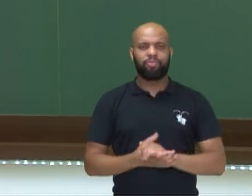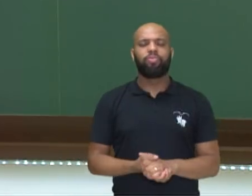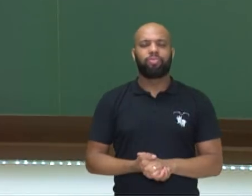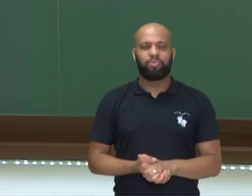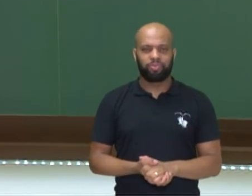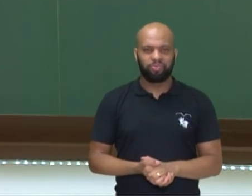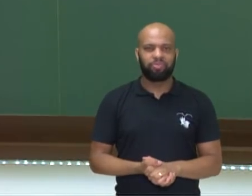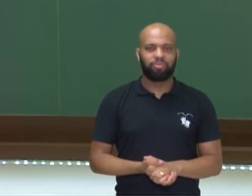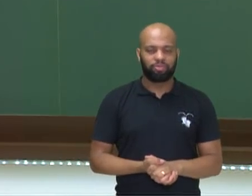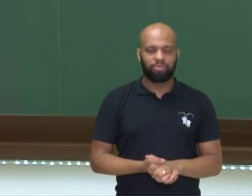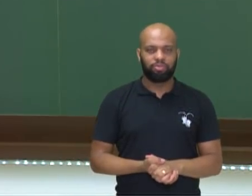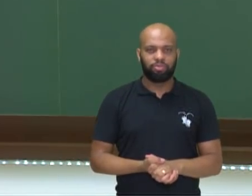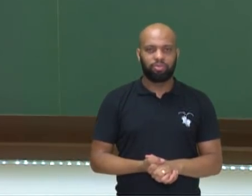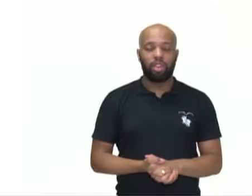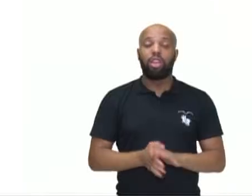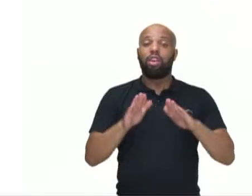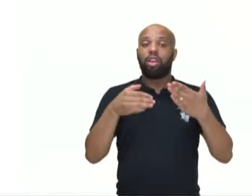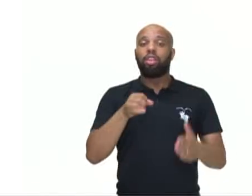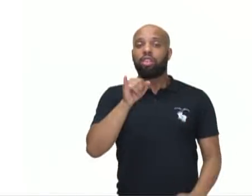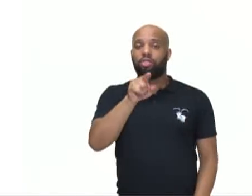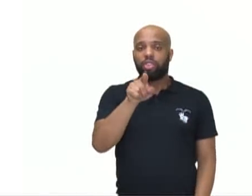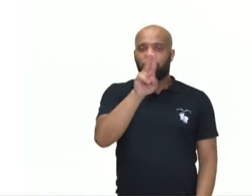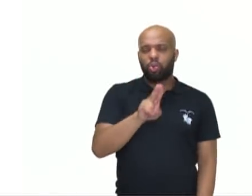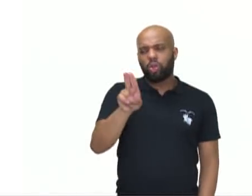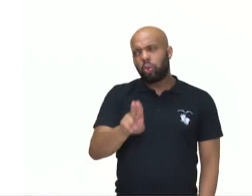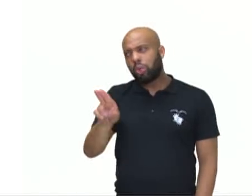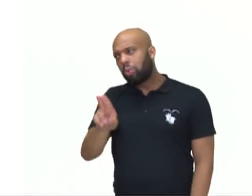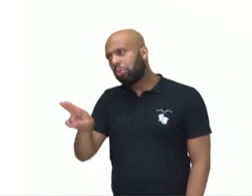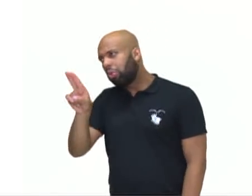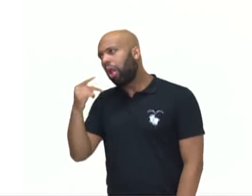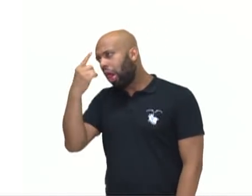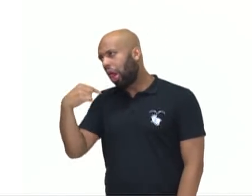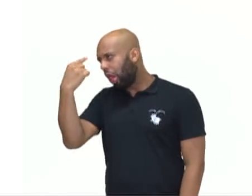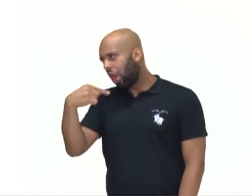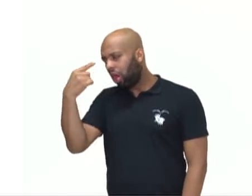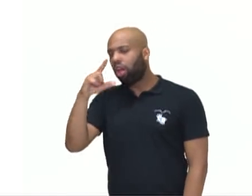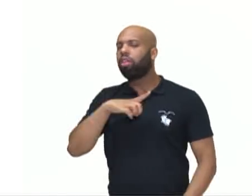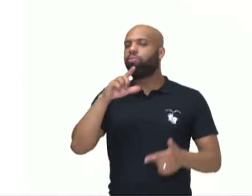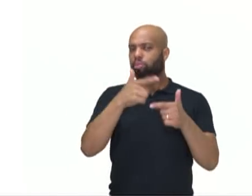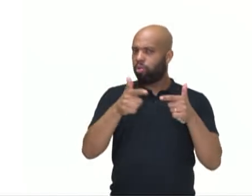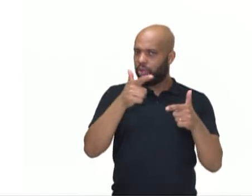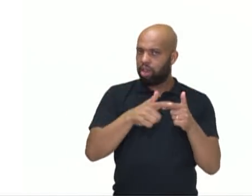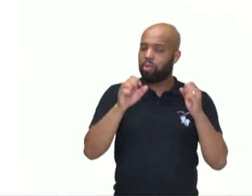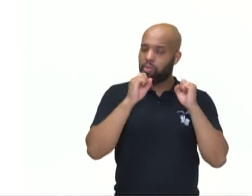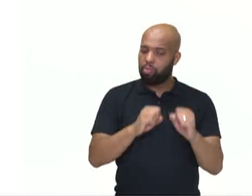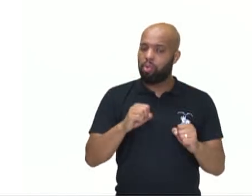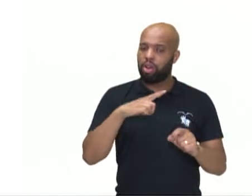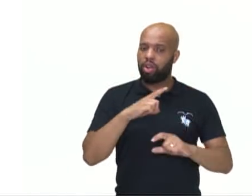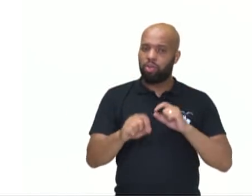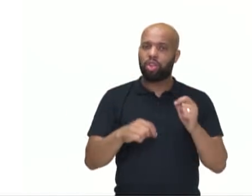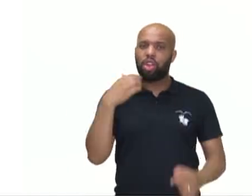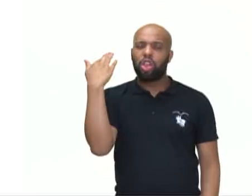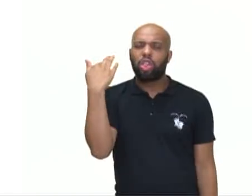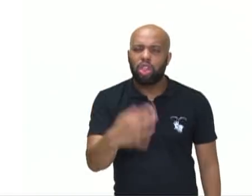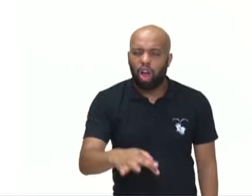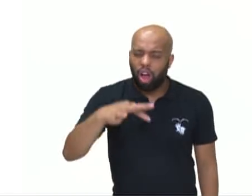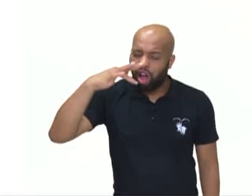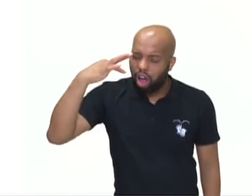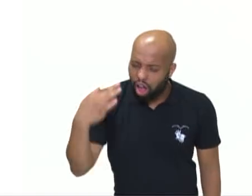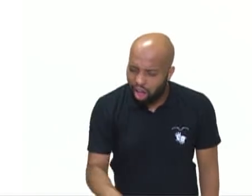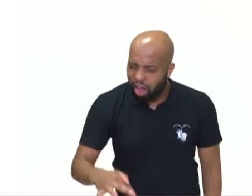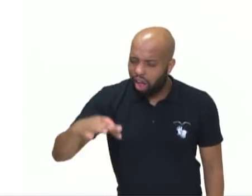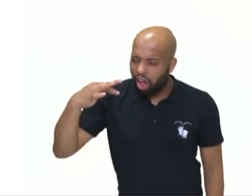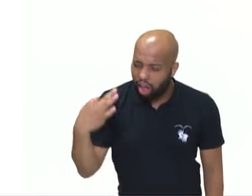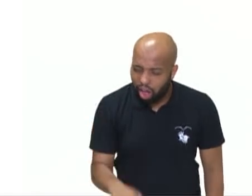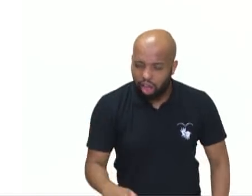certo? Em caso de uso prolongado, aí é um outro problema, pode causar dores muito